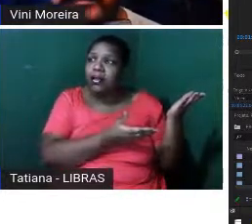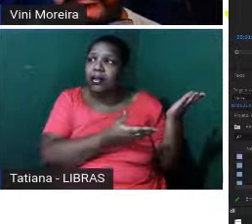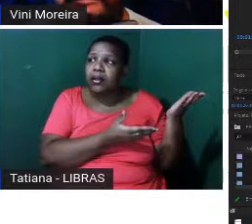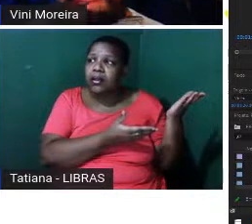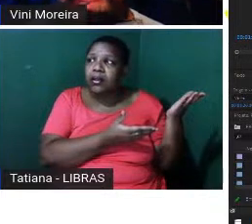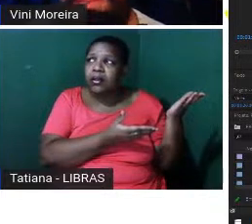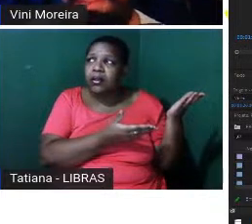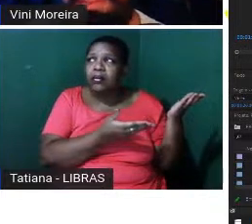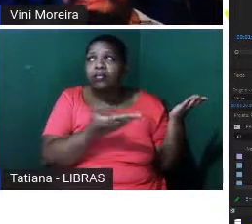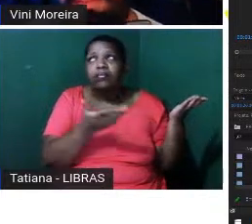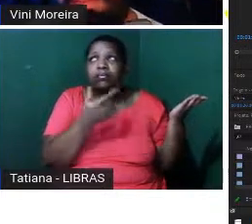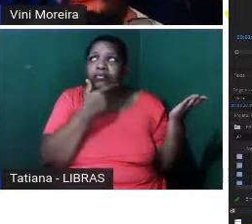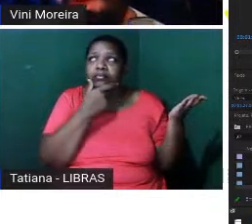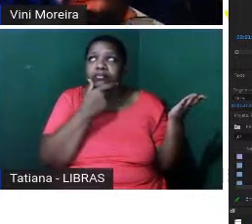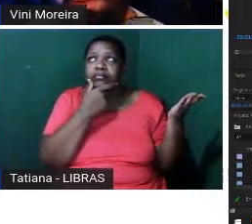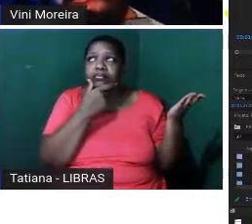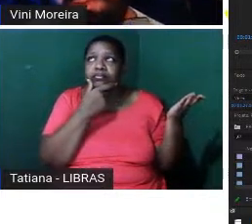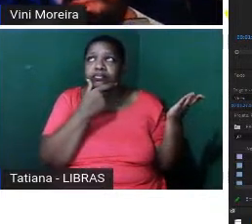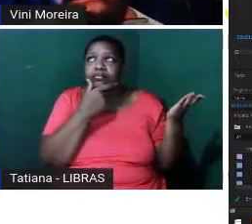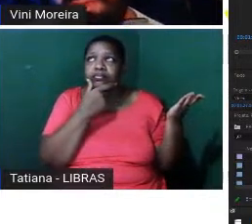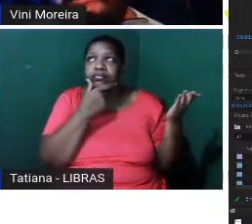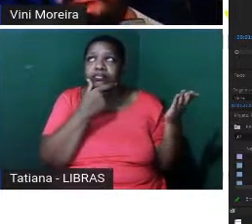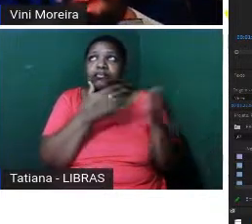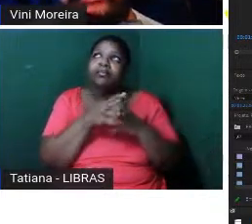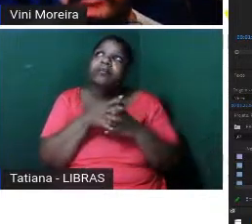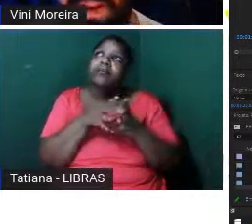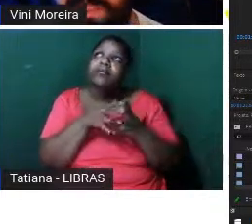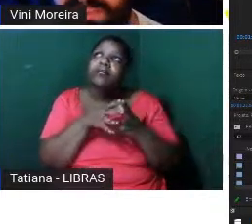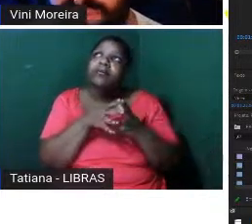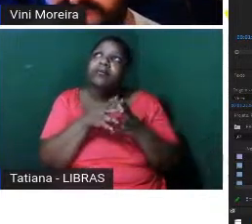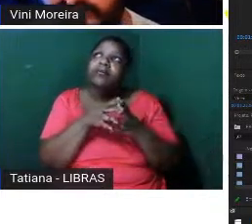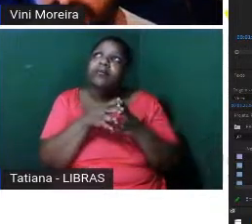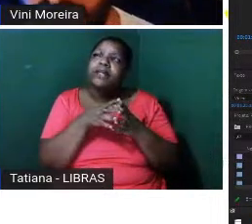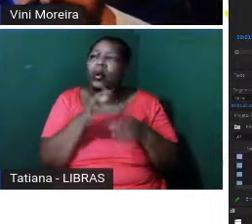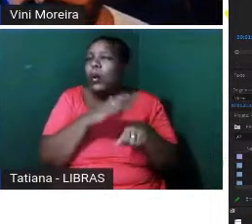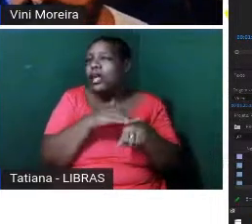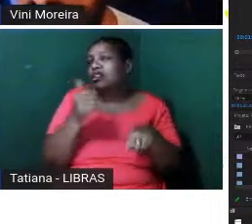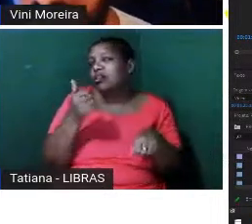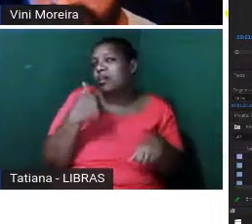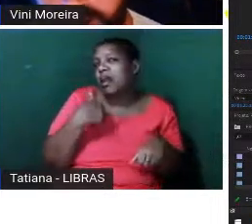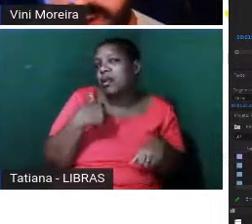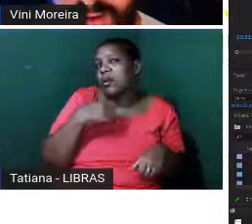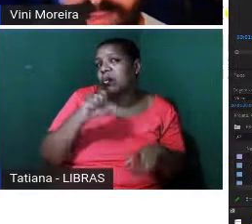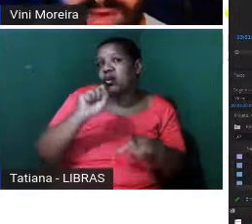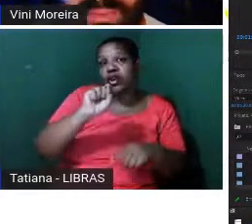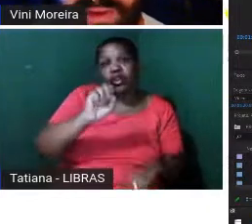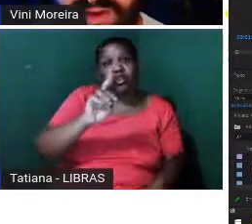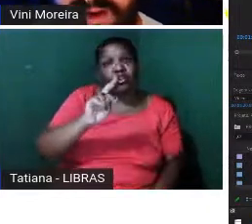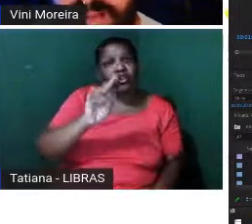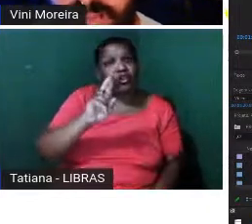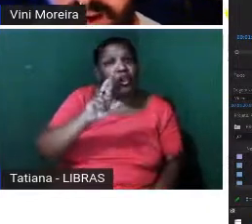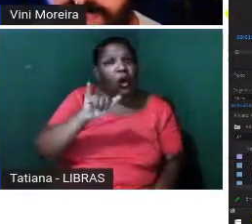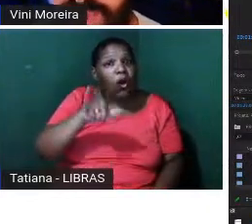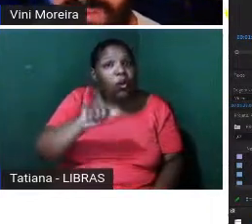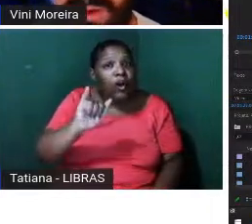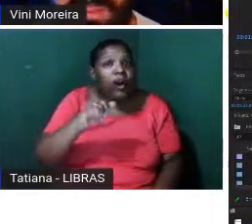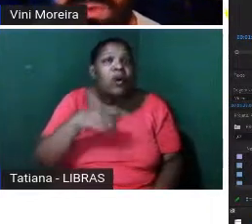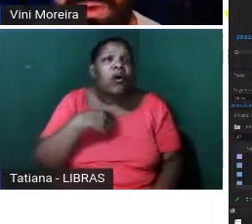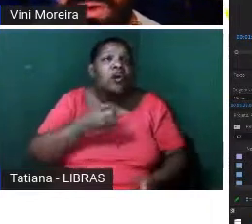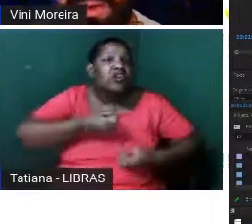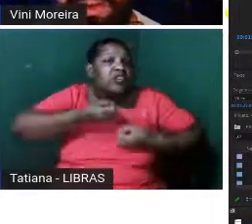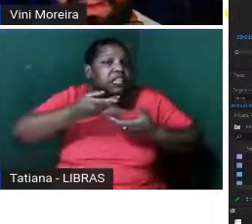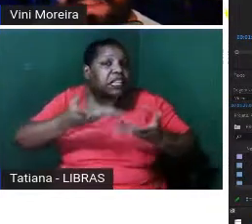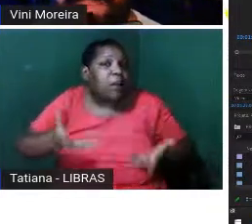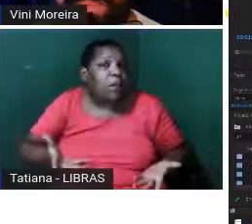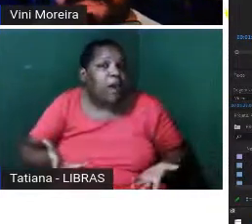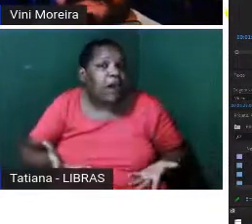você nenhum é uma chamada para um Stories seria algum tipo de desabafo